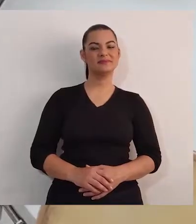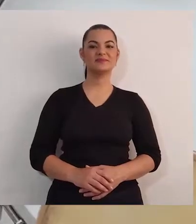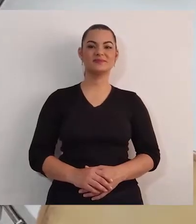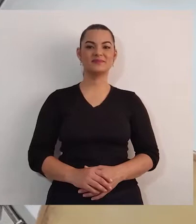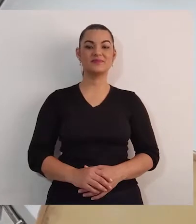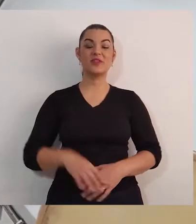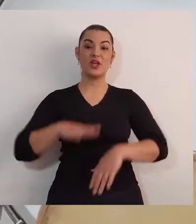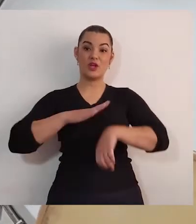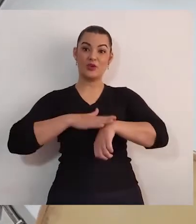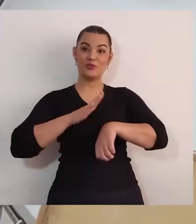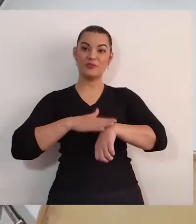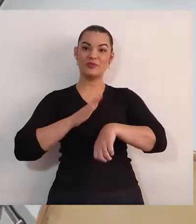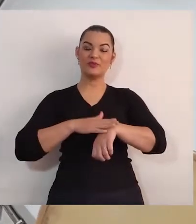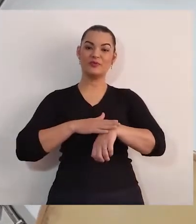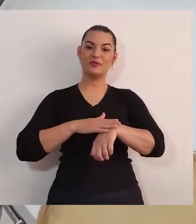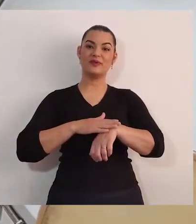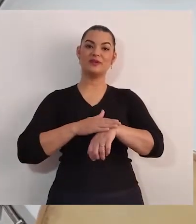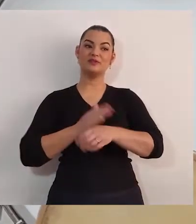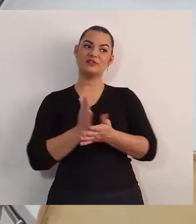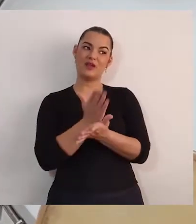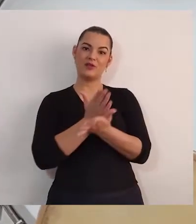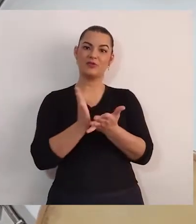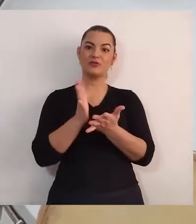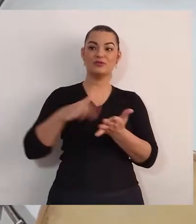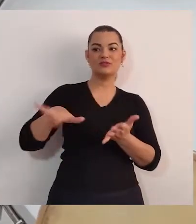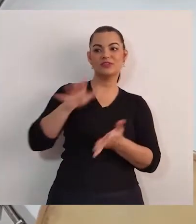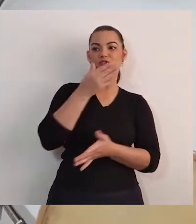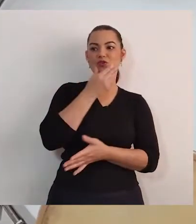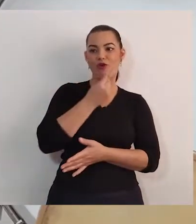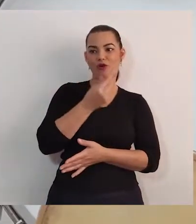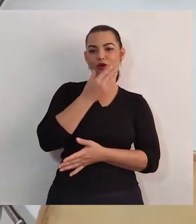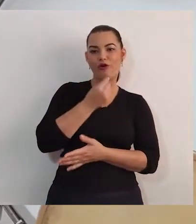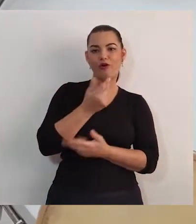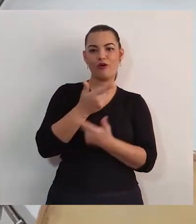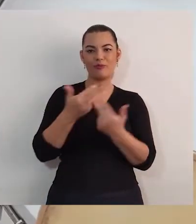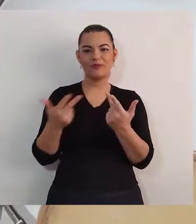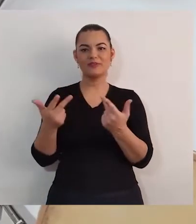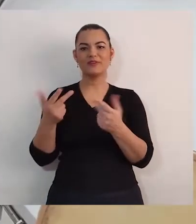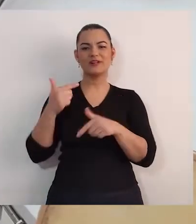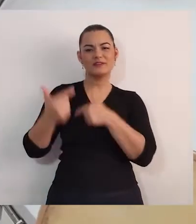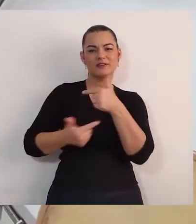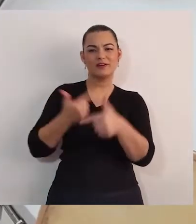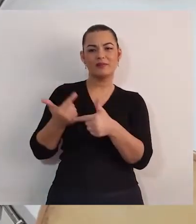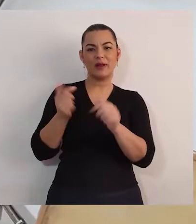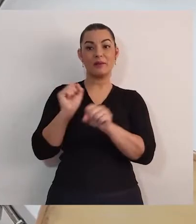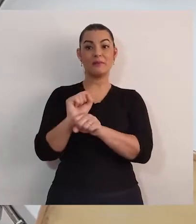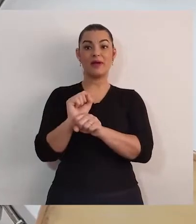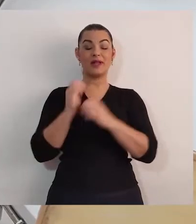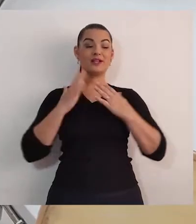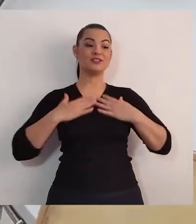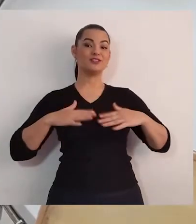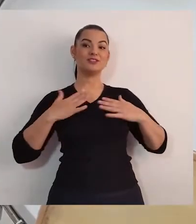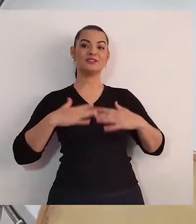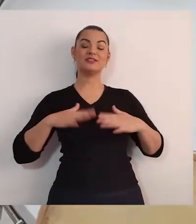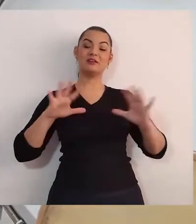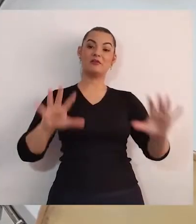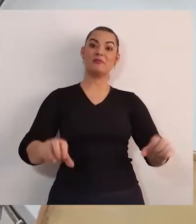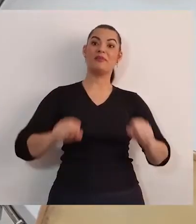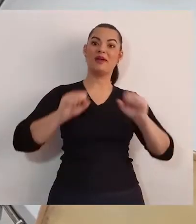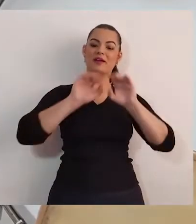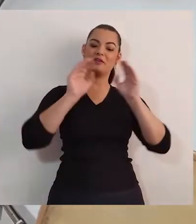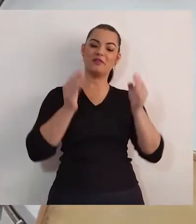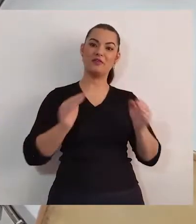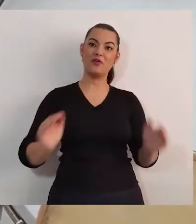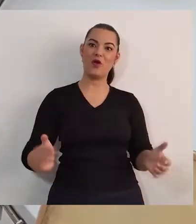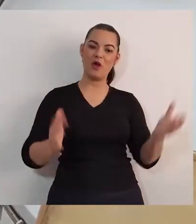E nos seus momentos de descanso, tocavam suas violas e dançavam. Essas danças